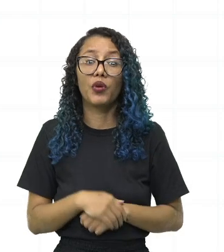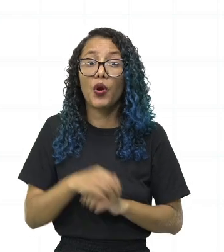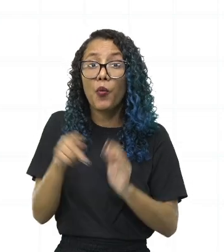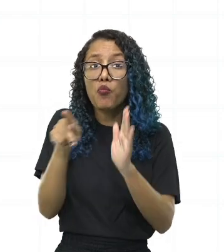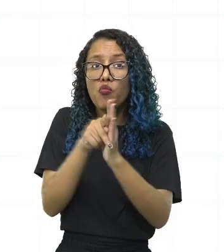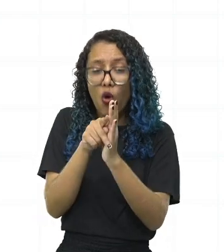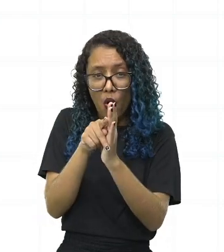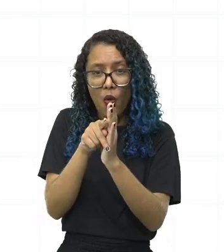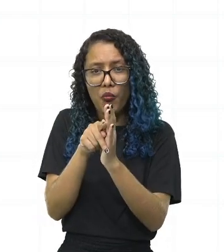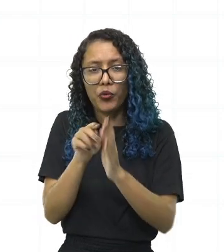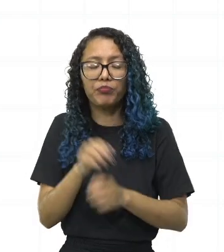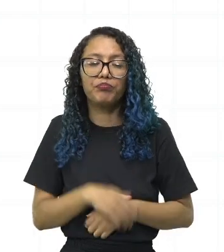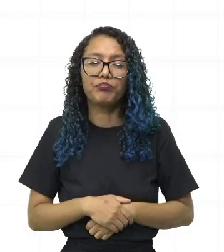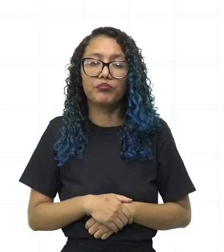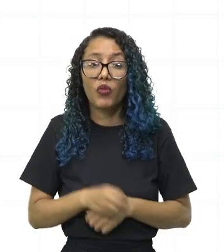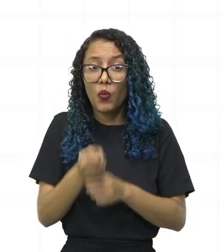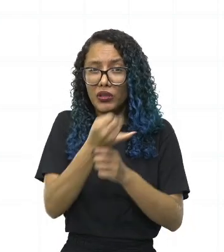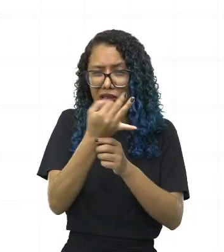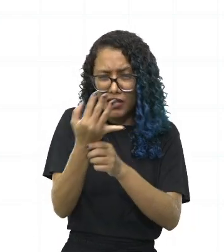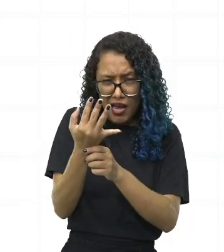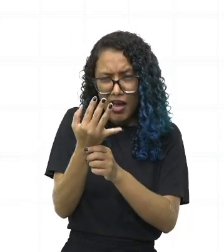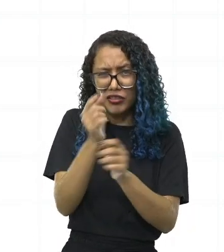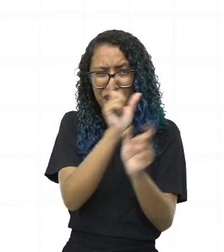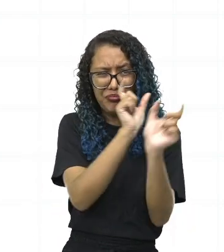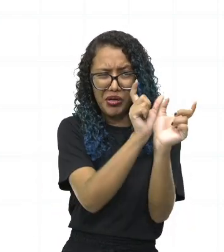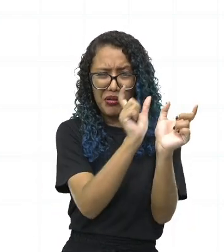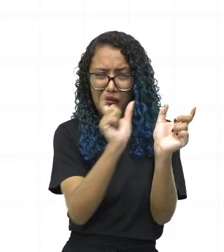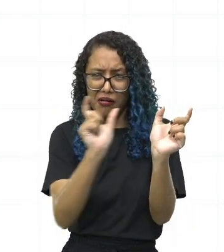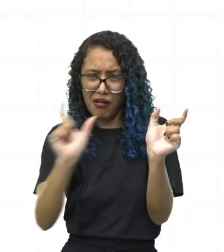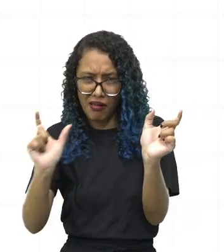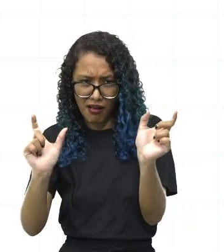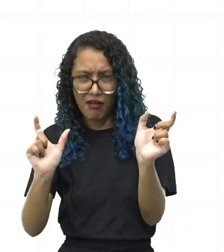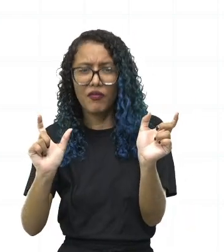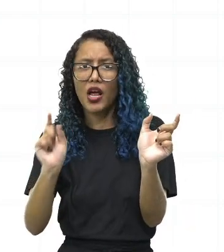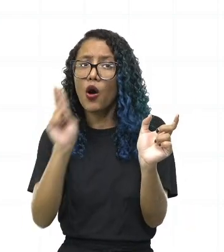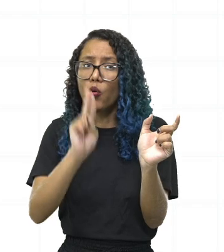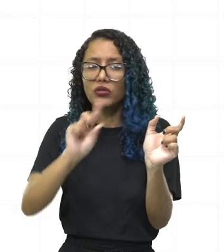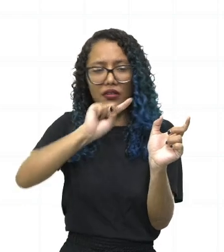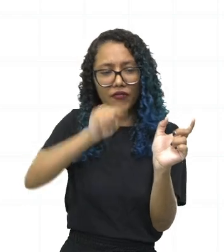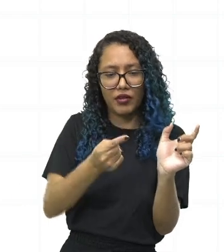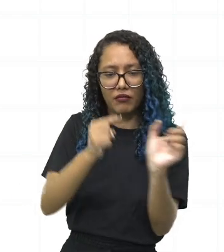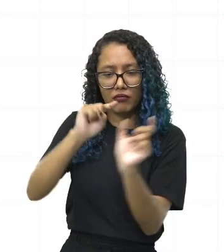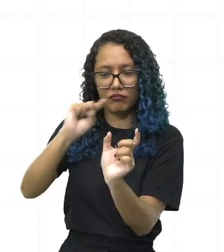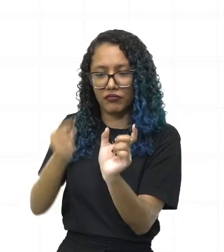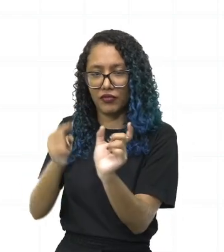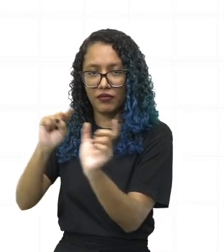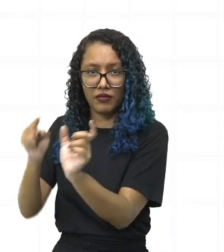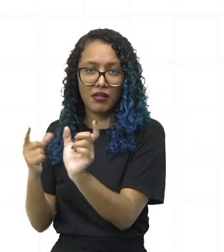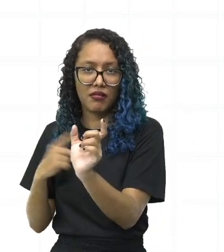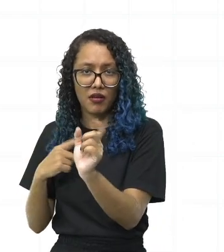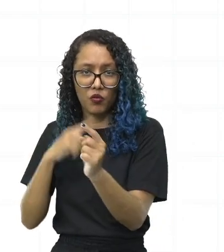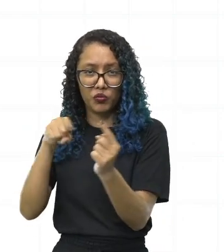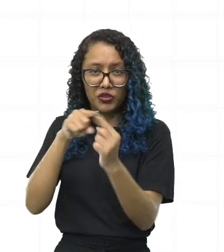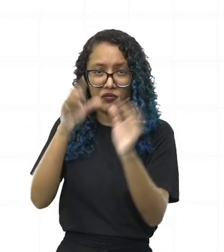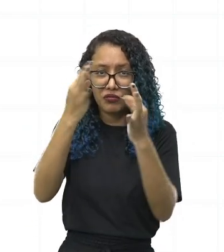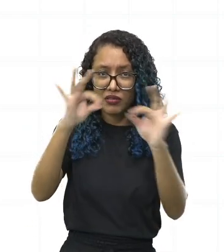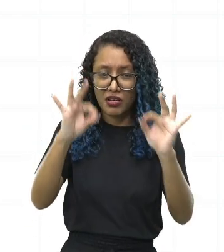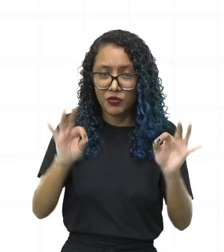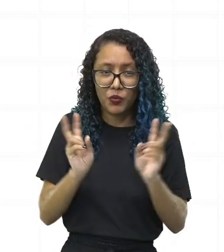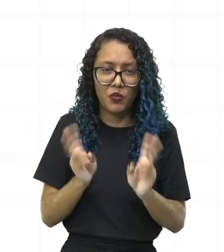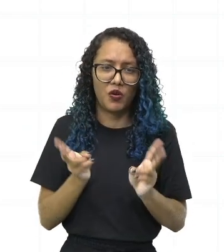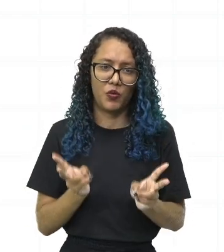uma enumeração de termos que exercem a mesma função sintática,